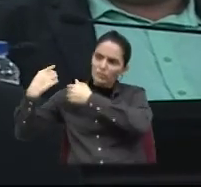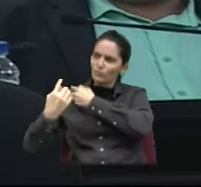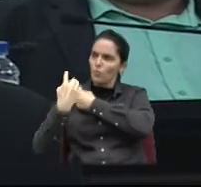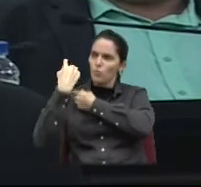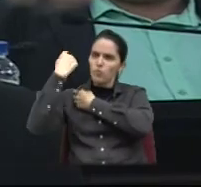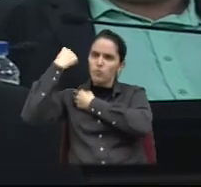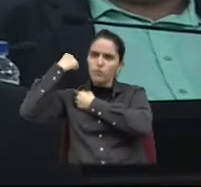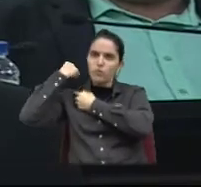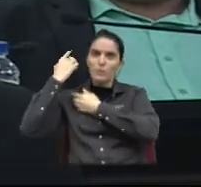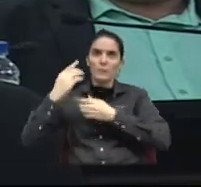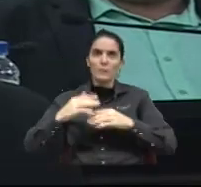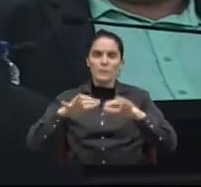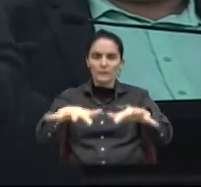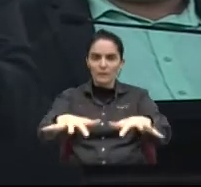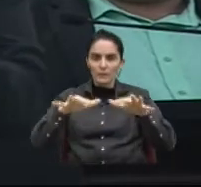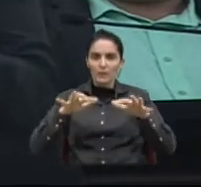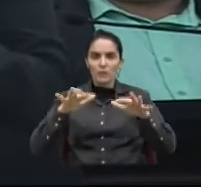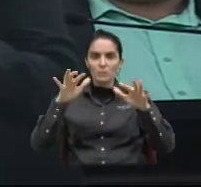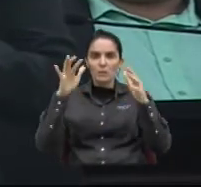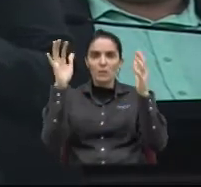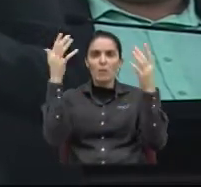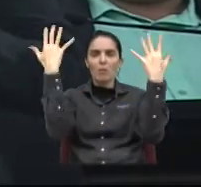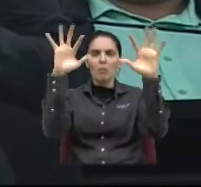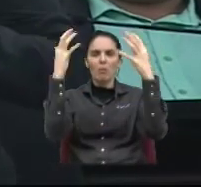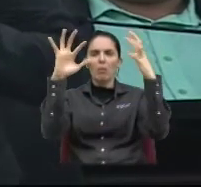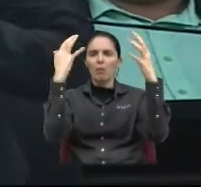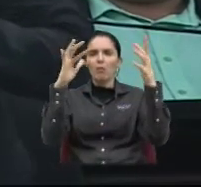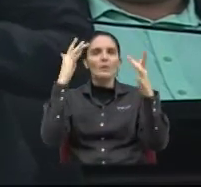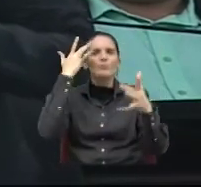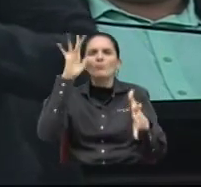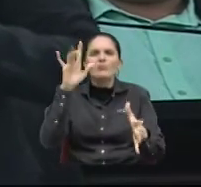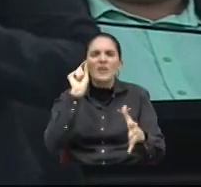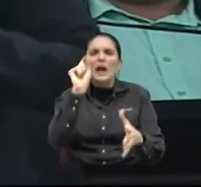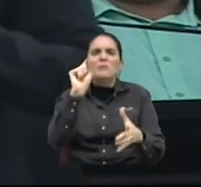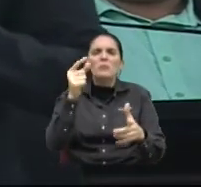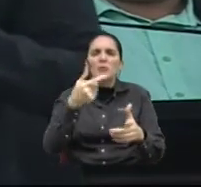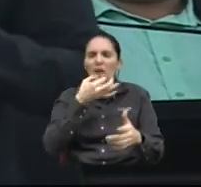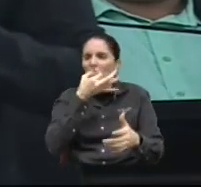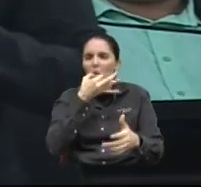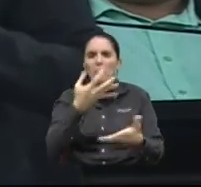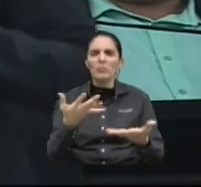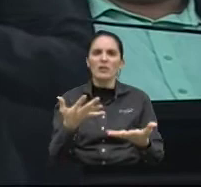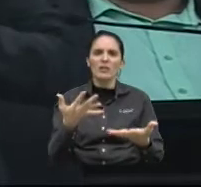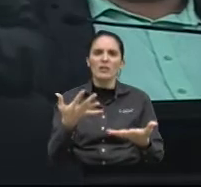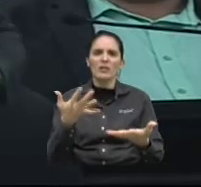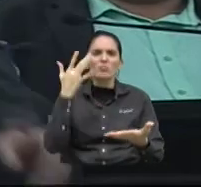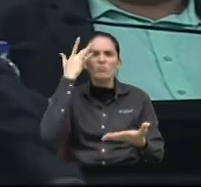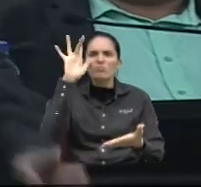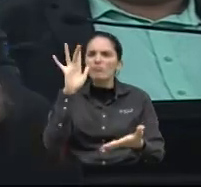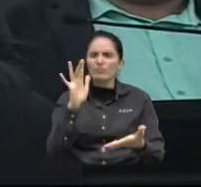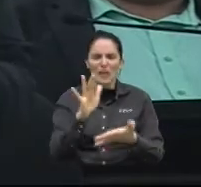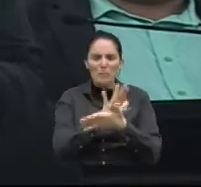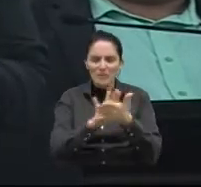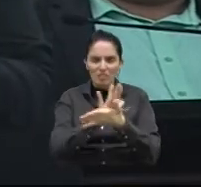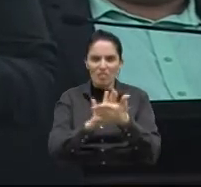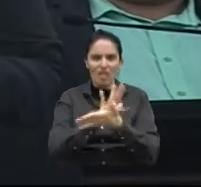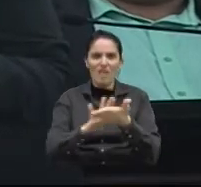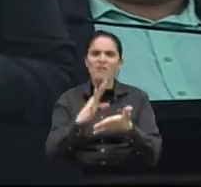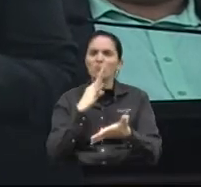fica batendo palma e nem sabe fazer discutido nem satoko sabe está sendo discutido